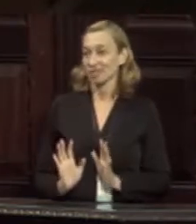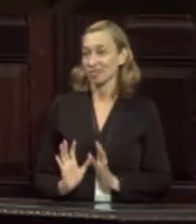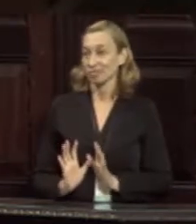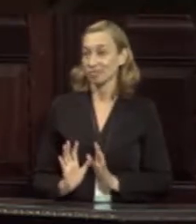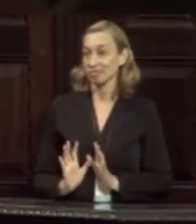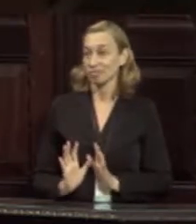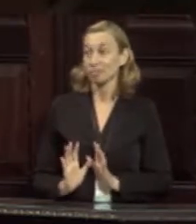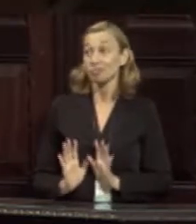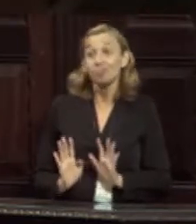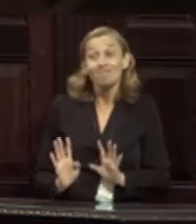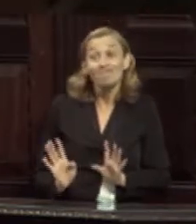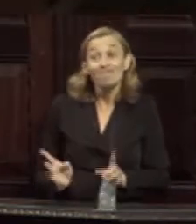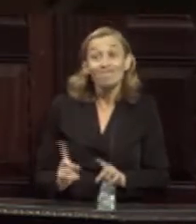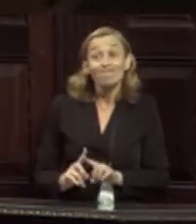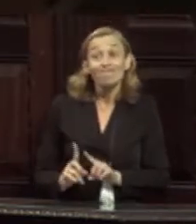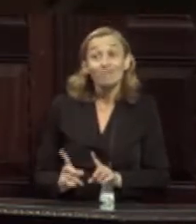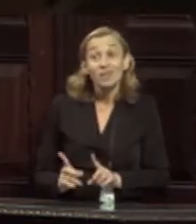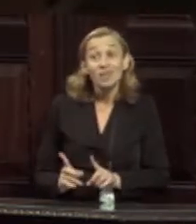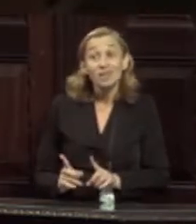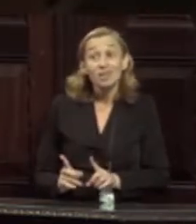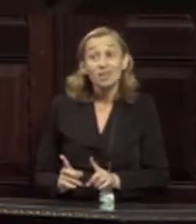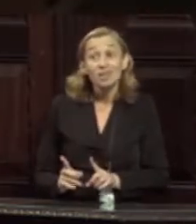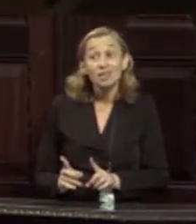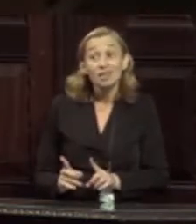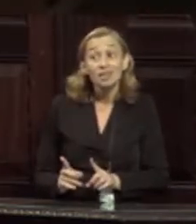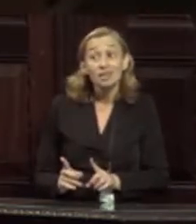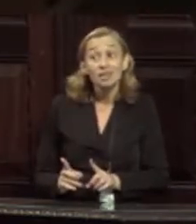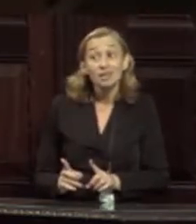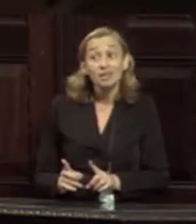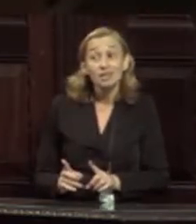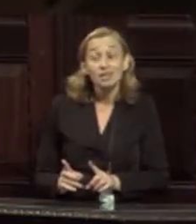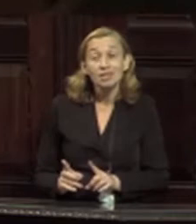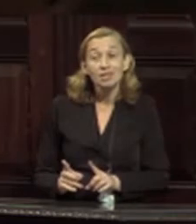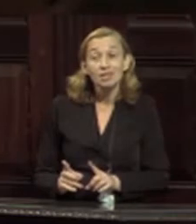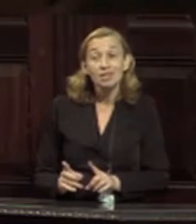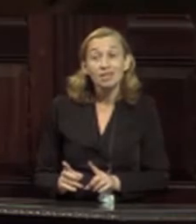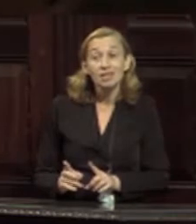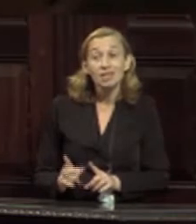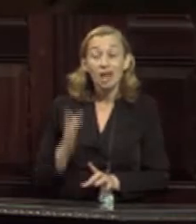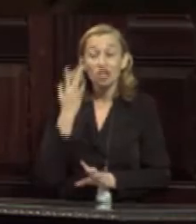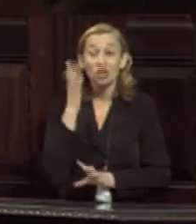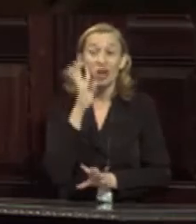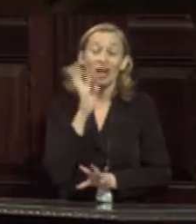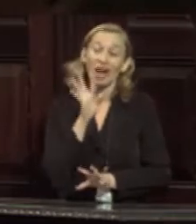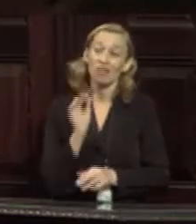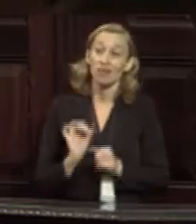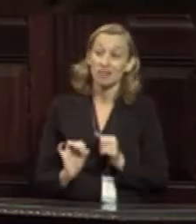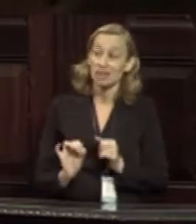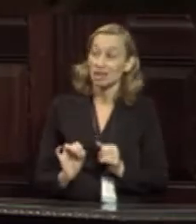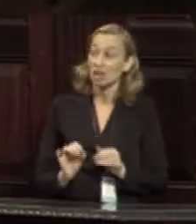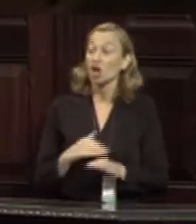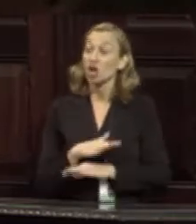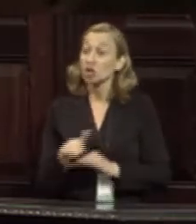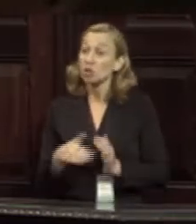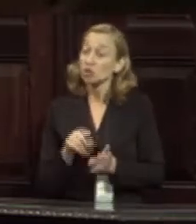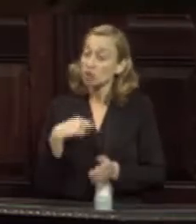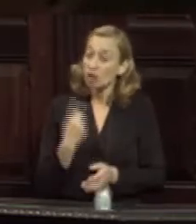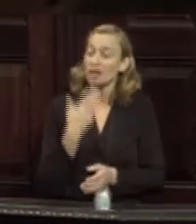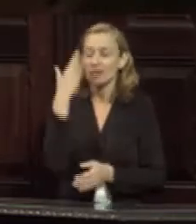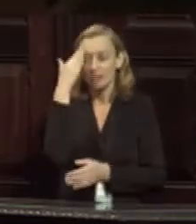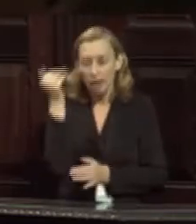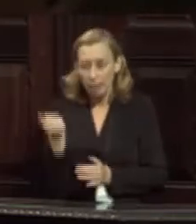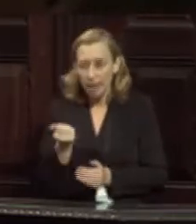consequência, era legal ela fazer. Quando todos nós sabemos, mesmo que não sejamos